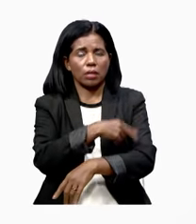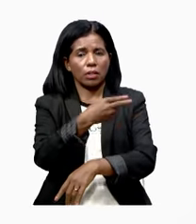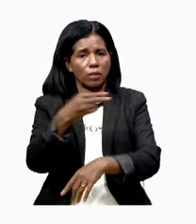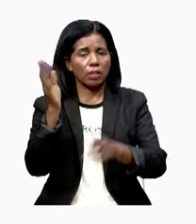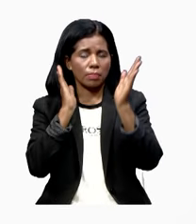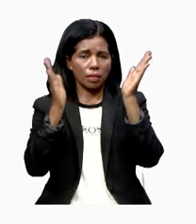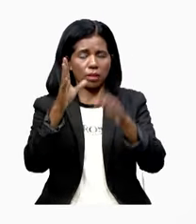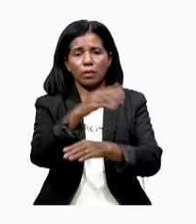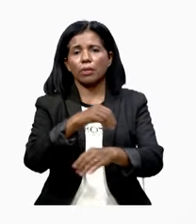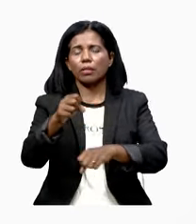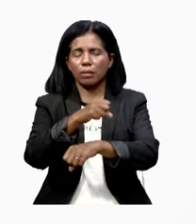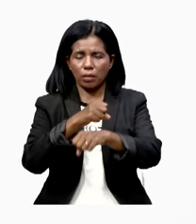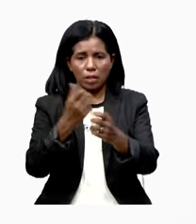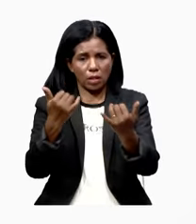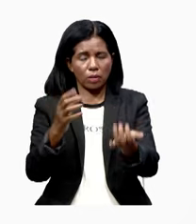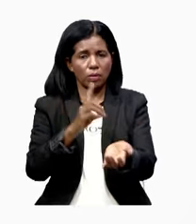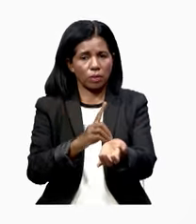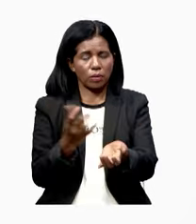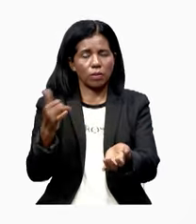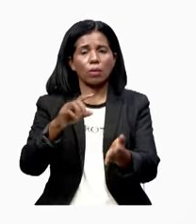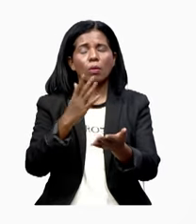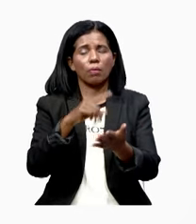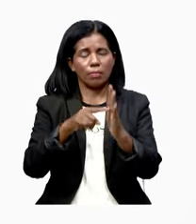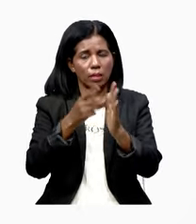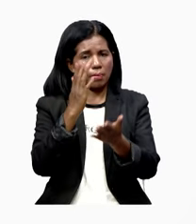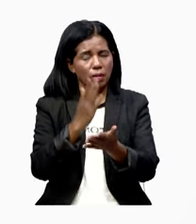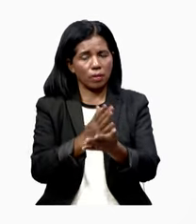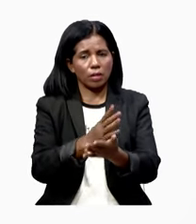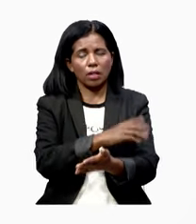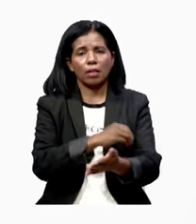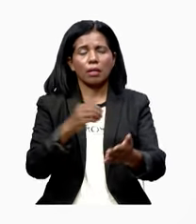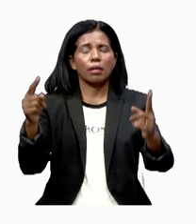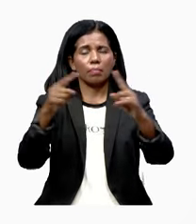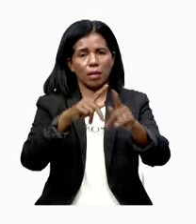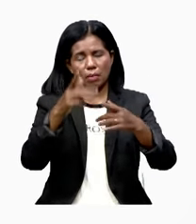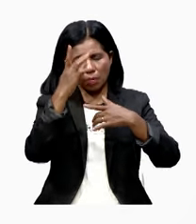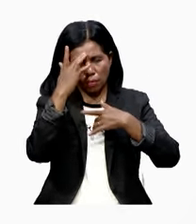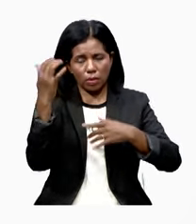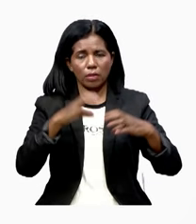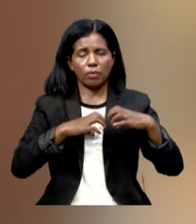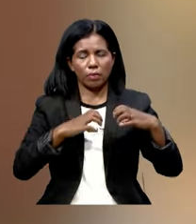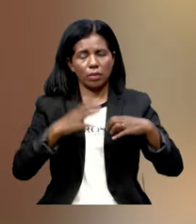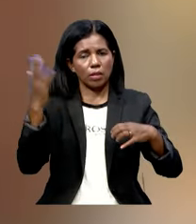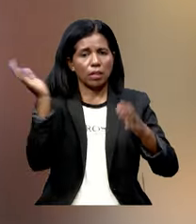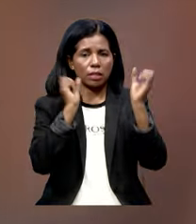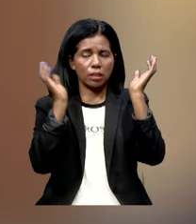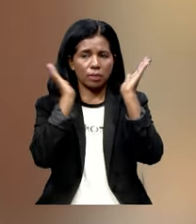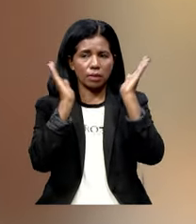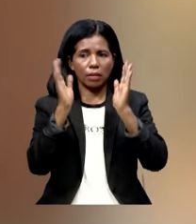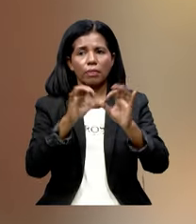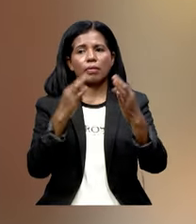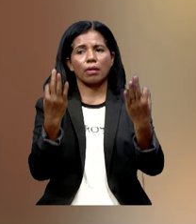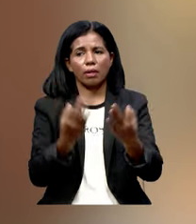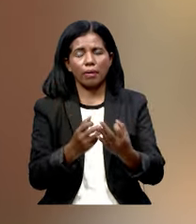Malásia no Singapura, dada o Dr. Sira hahuha para o tratamento, quimioterapia para paciente Morasfuan e Kuala Lumpur. Família